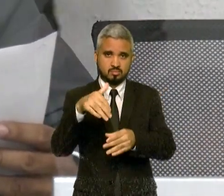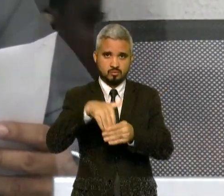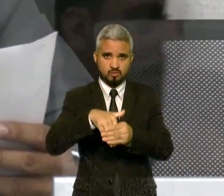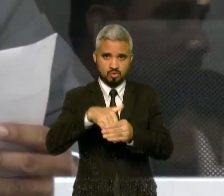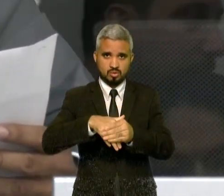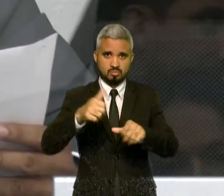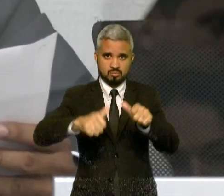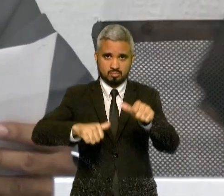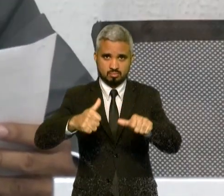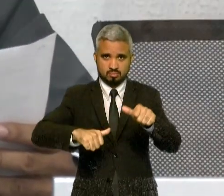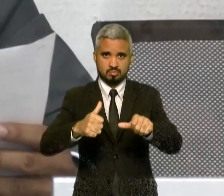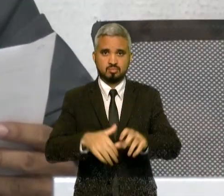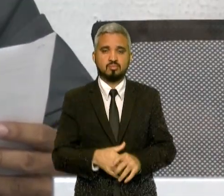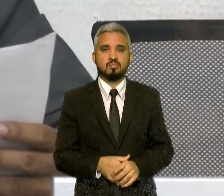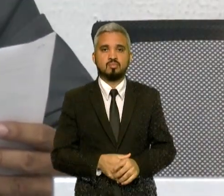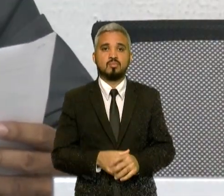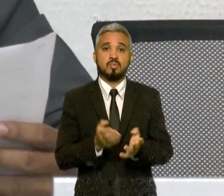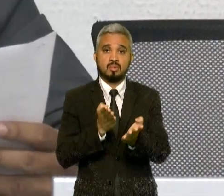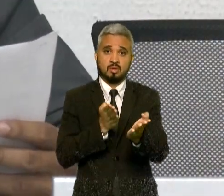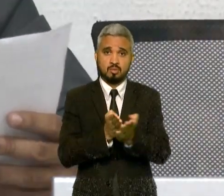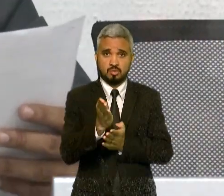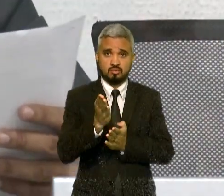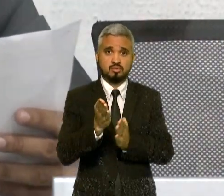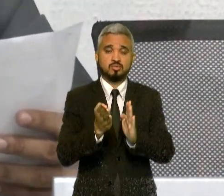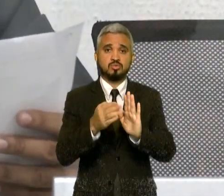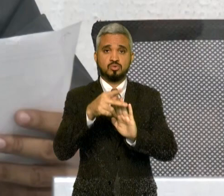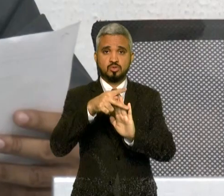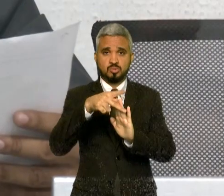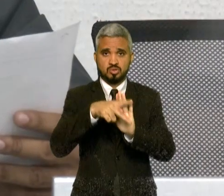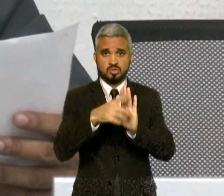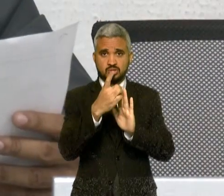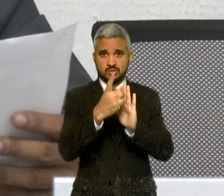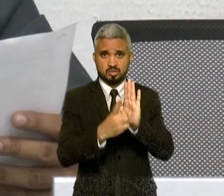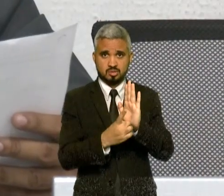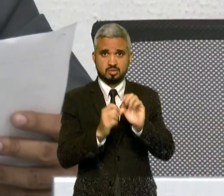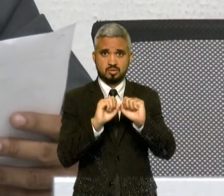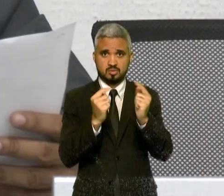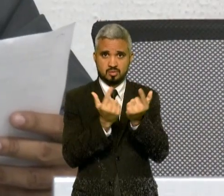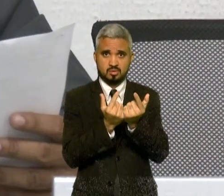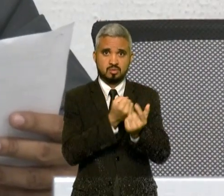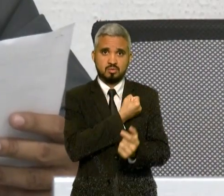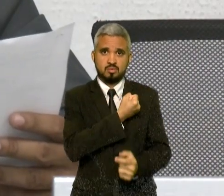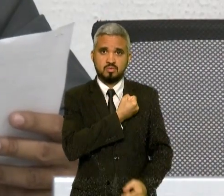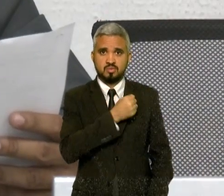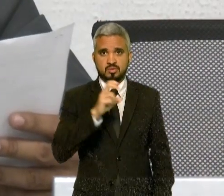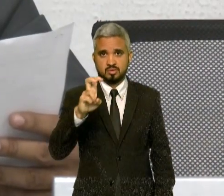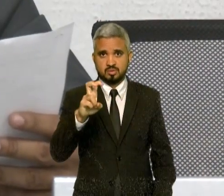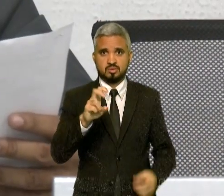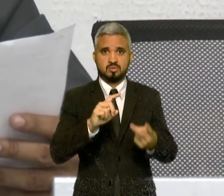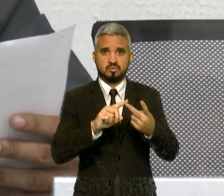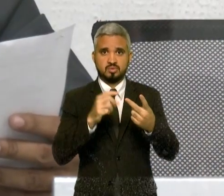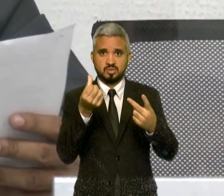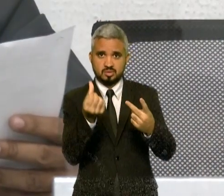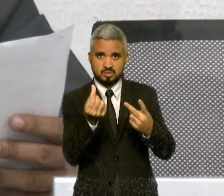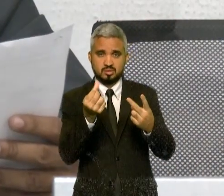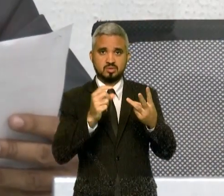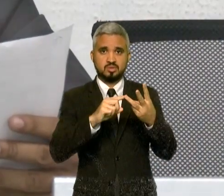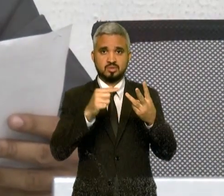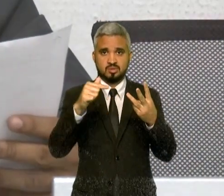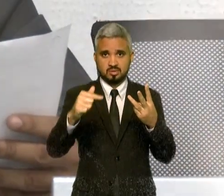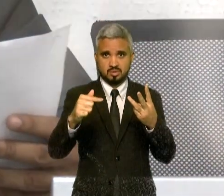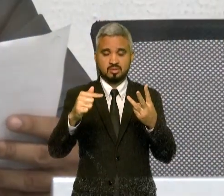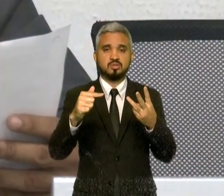deliberação do plenário, que aprovou os projetos de decreto legislativo 005, 006 e 007, oriundos